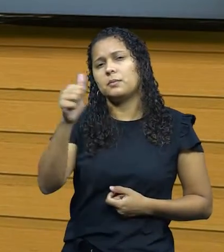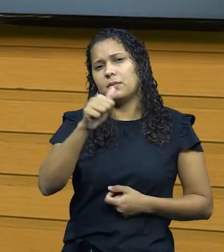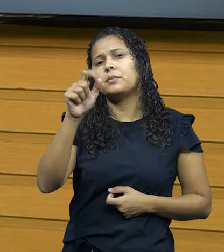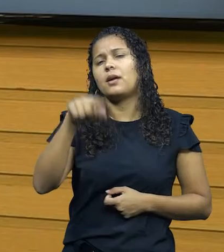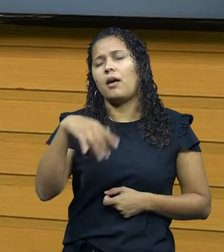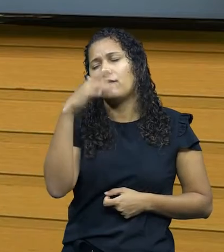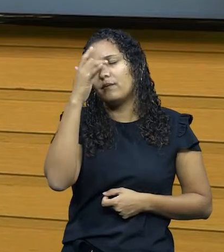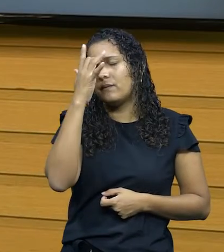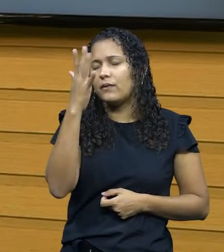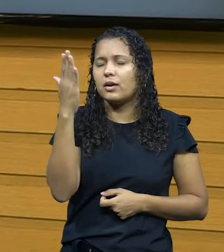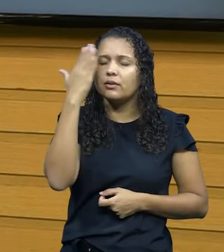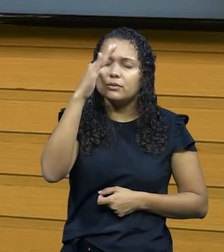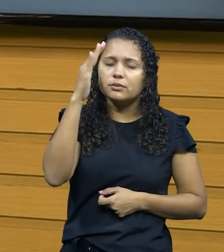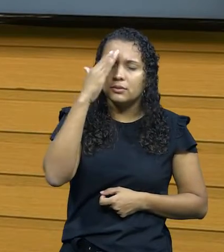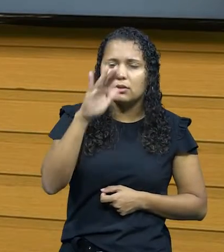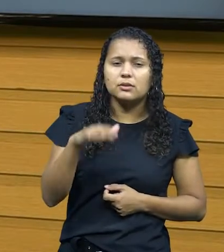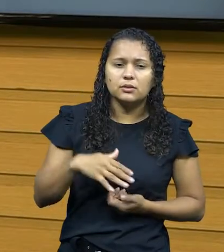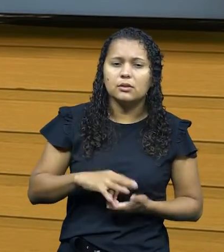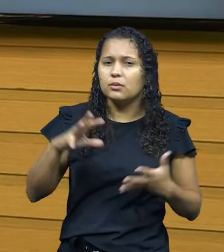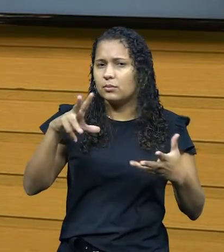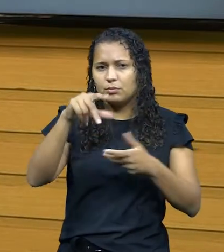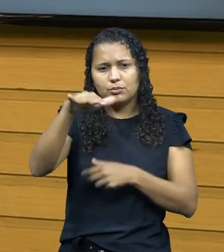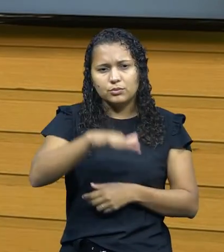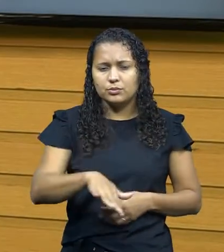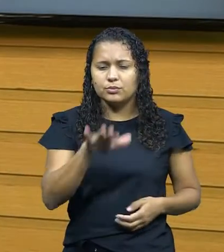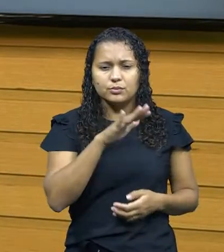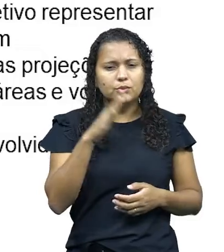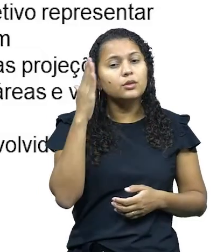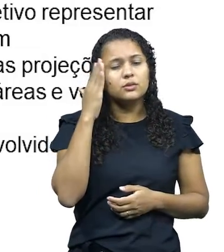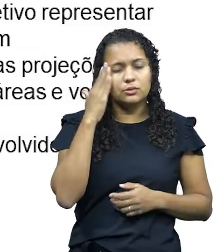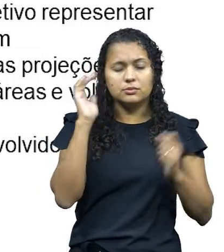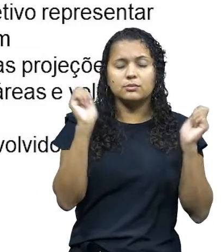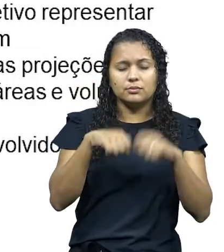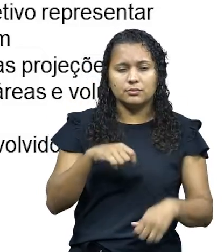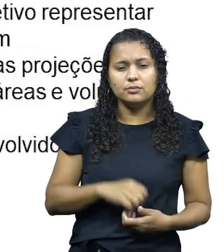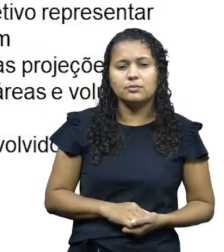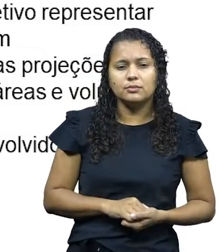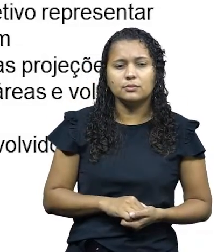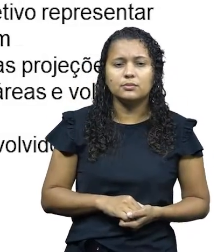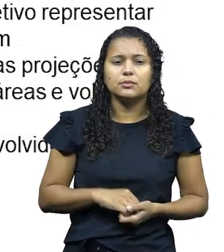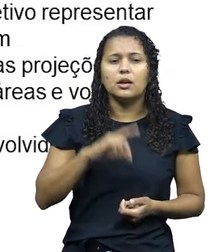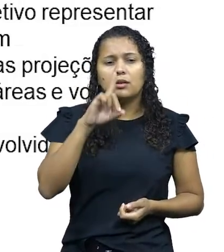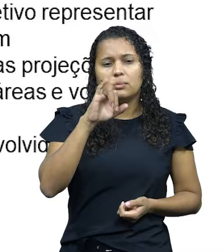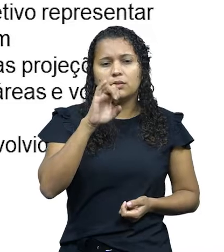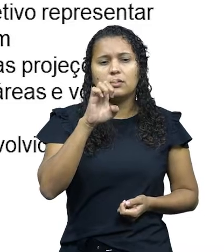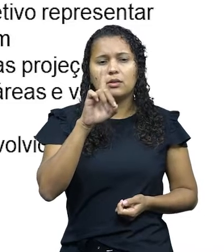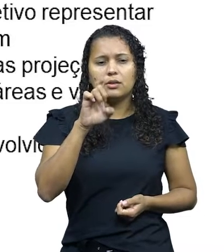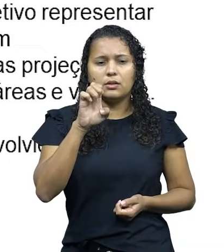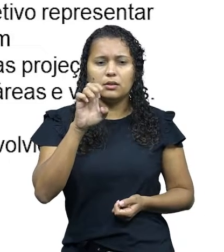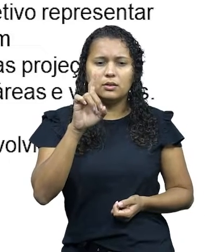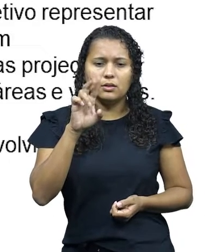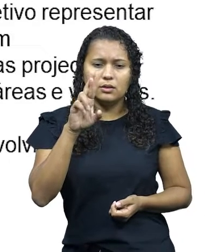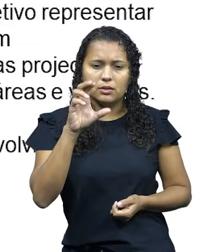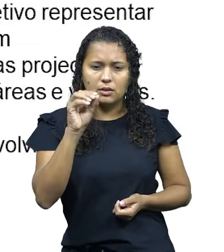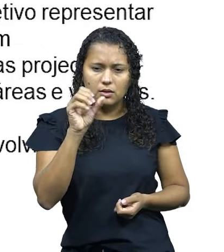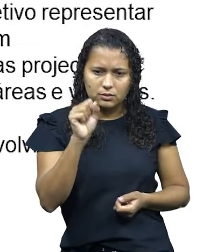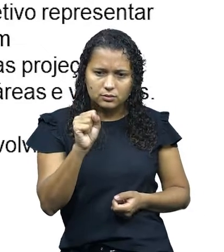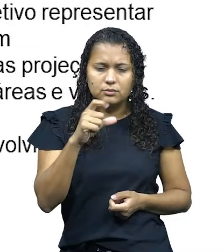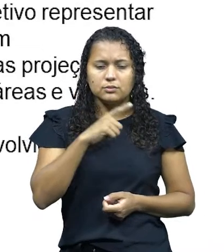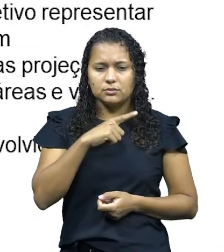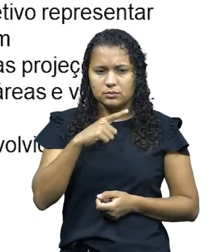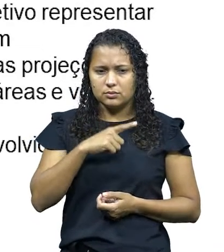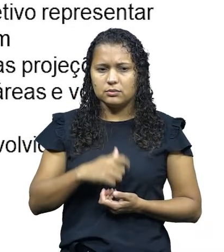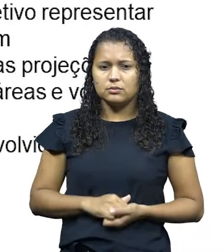ele é muito mais fácil de ser entendido ao redor do globo, ao redor do mundo. Então, o diedro ele é dividido aqui,